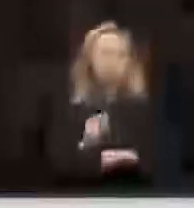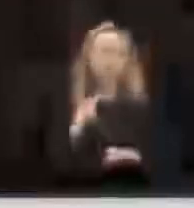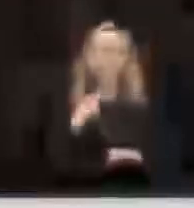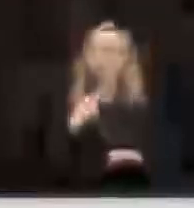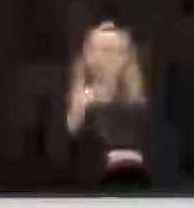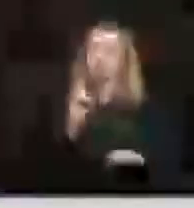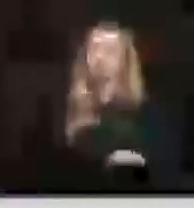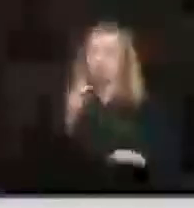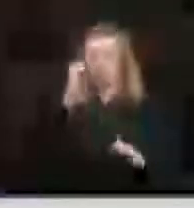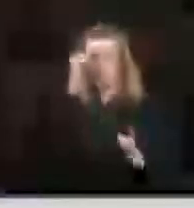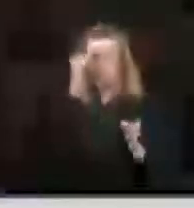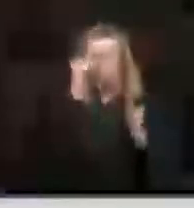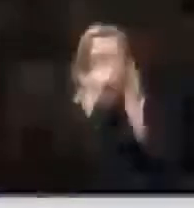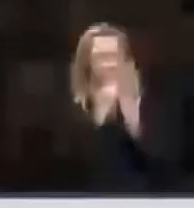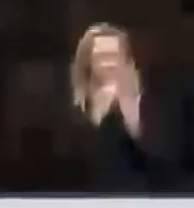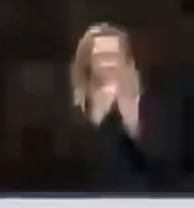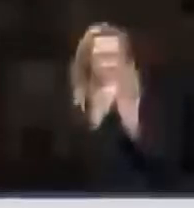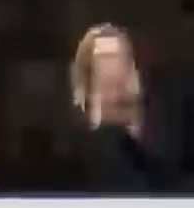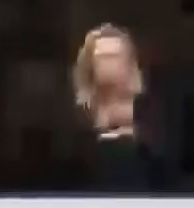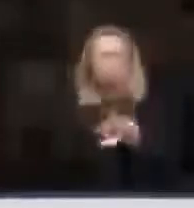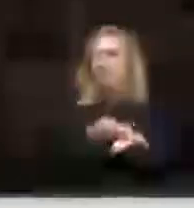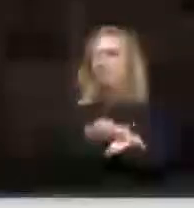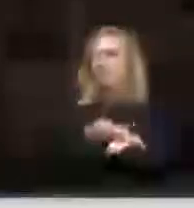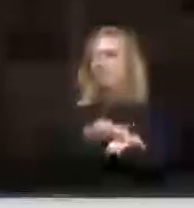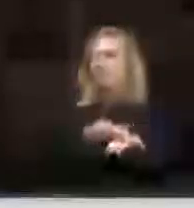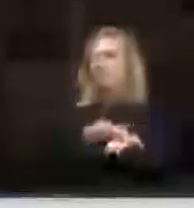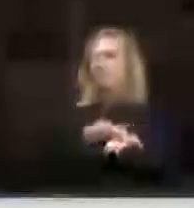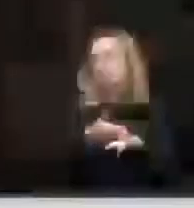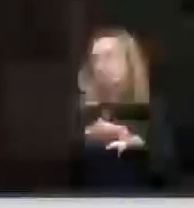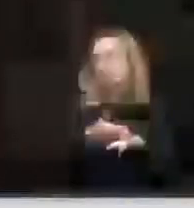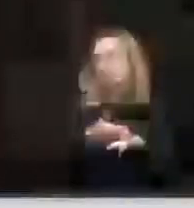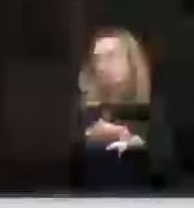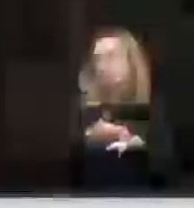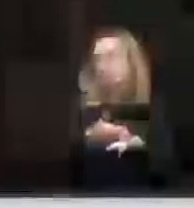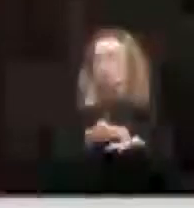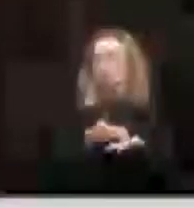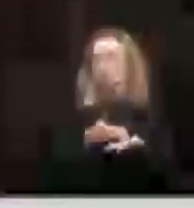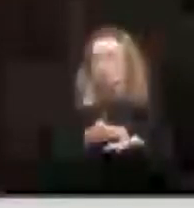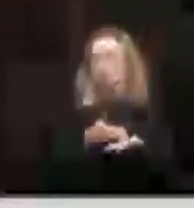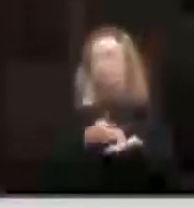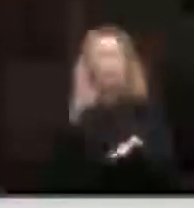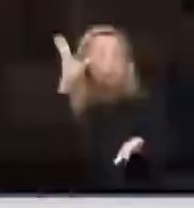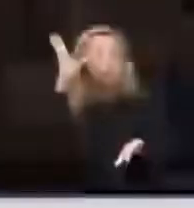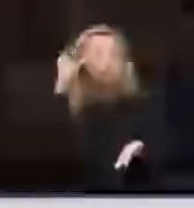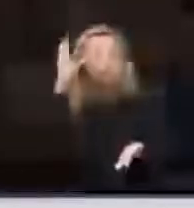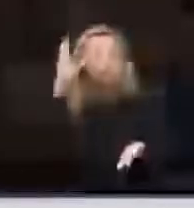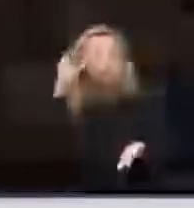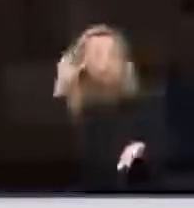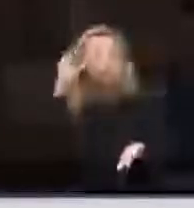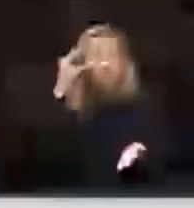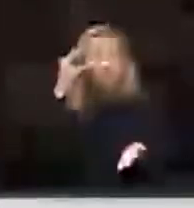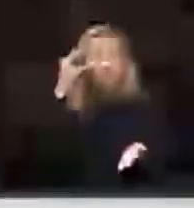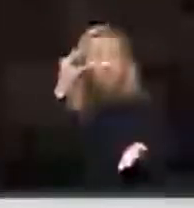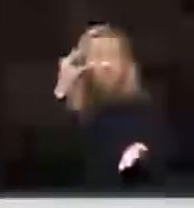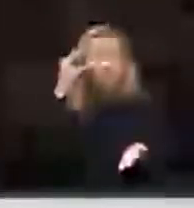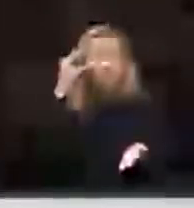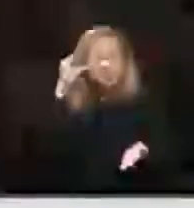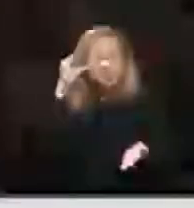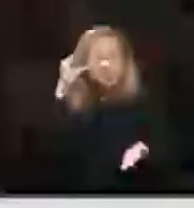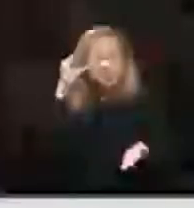respeitada ao talante do interesse daquele que se vê